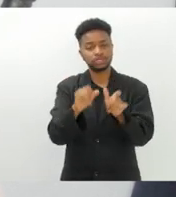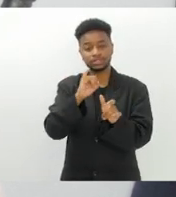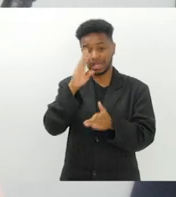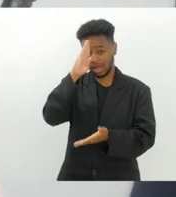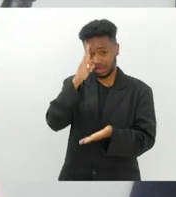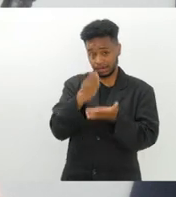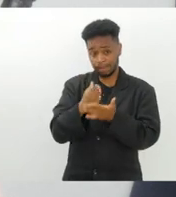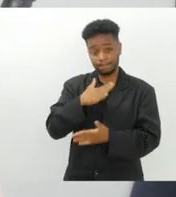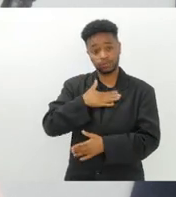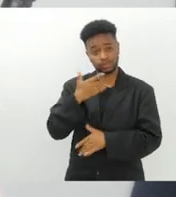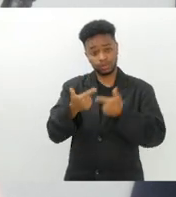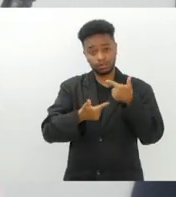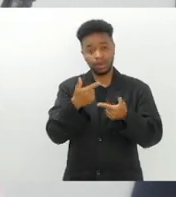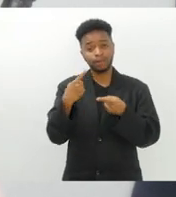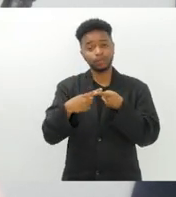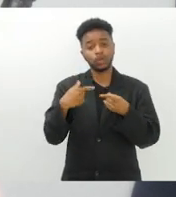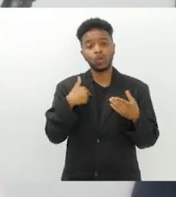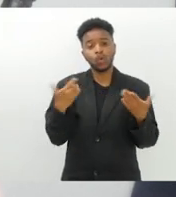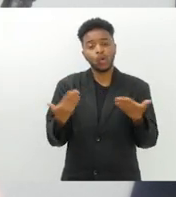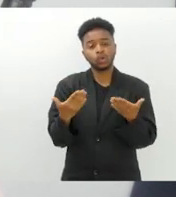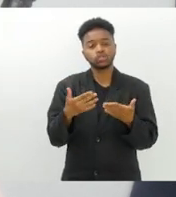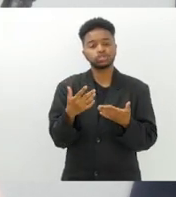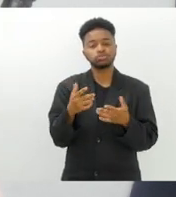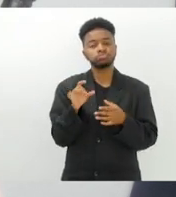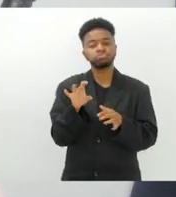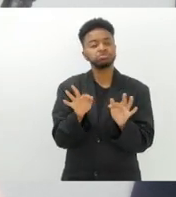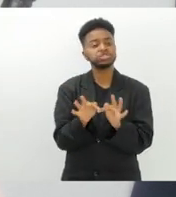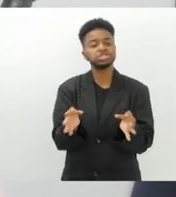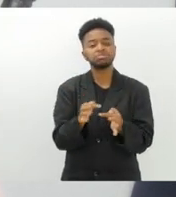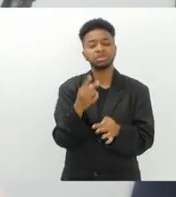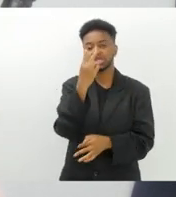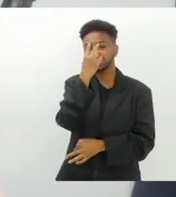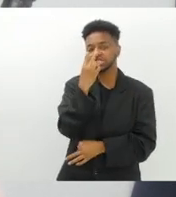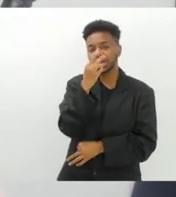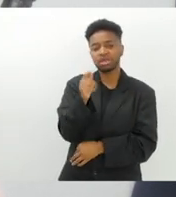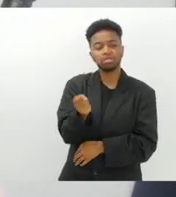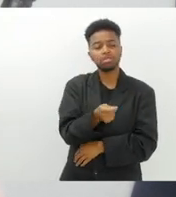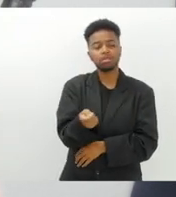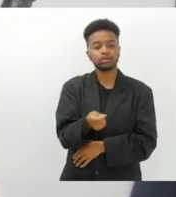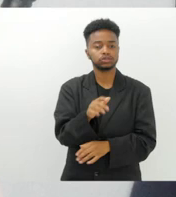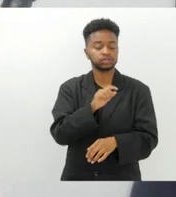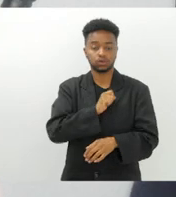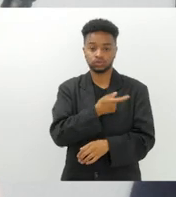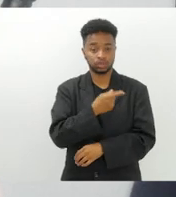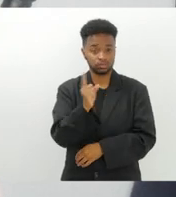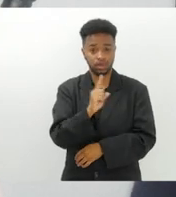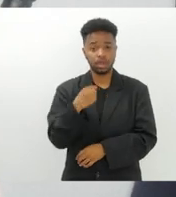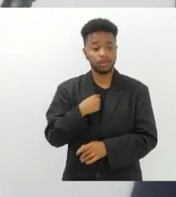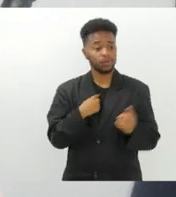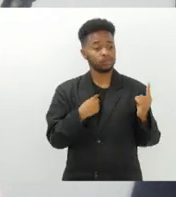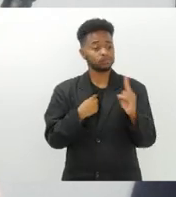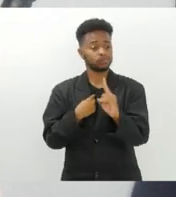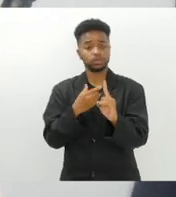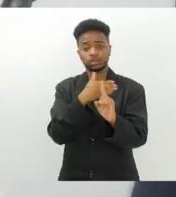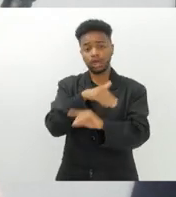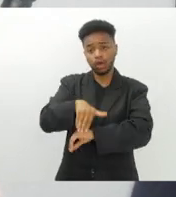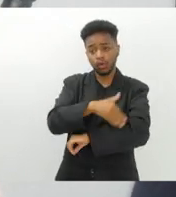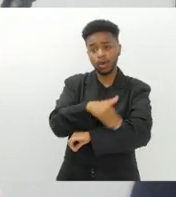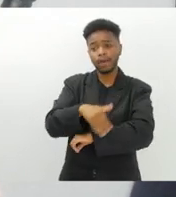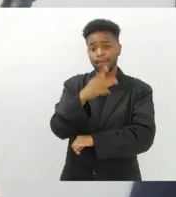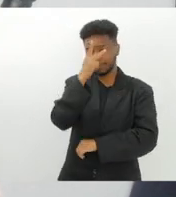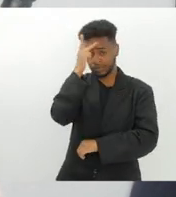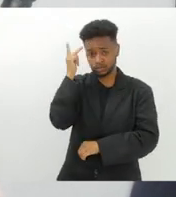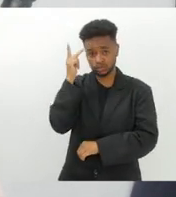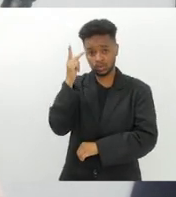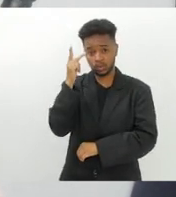trabalho. Hoje eu não sou mais um simples ceguinho lá de São Gonçalo. Eu passo pela rua, as pessoas me reconhecem, eu sou o doutor Cristiano, que eu gosto mesmo é